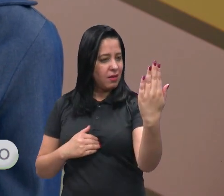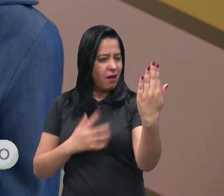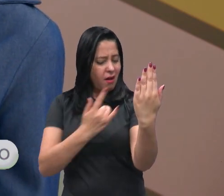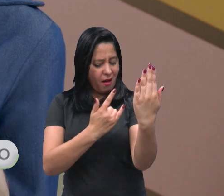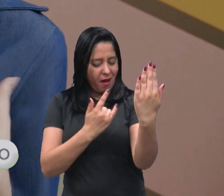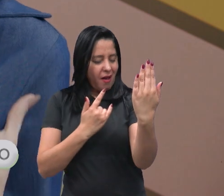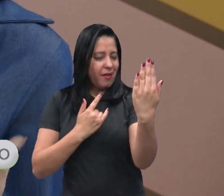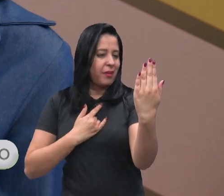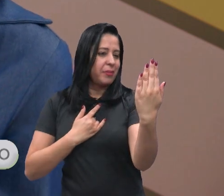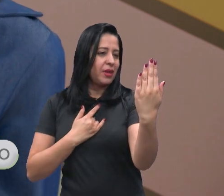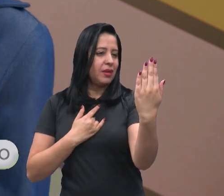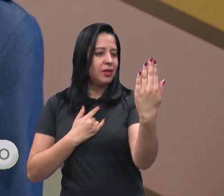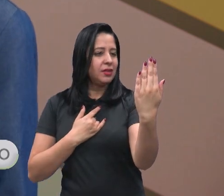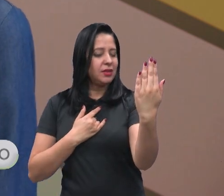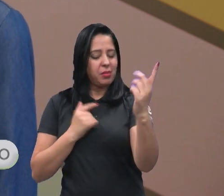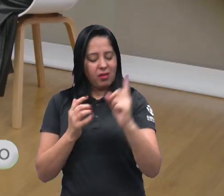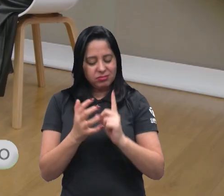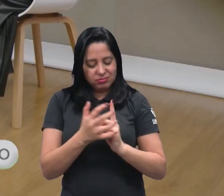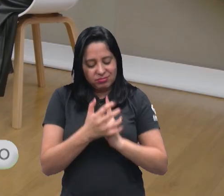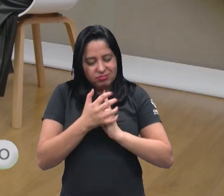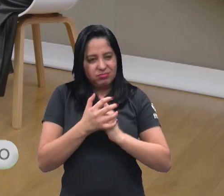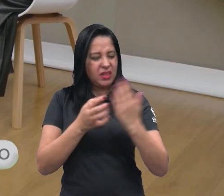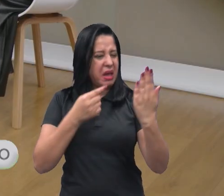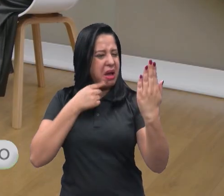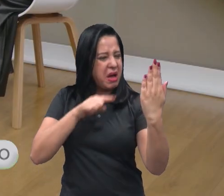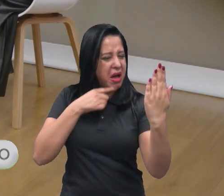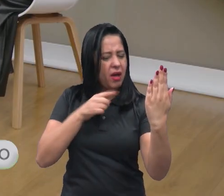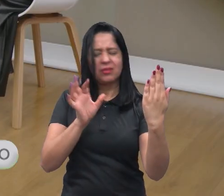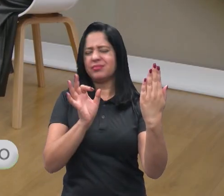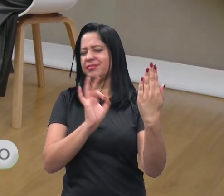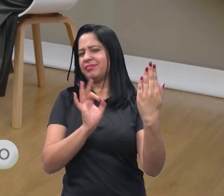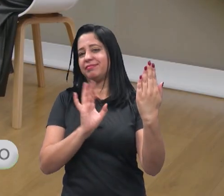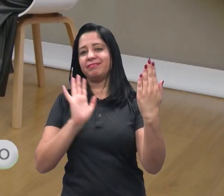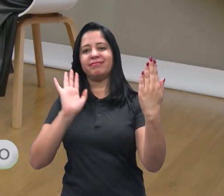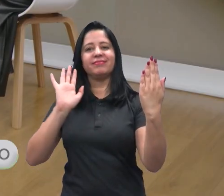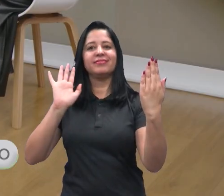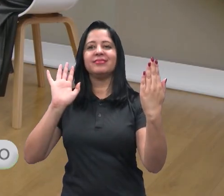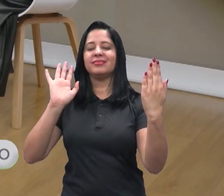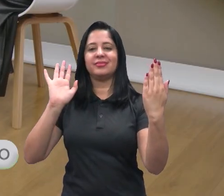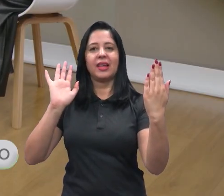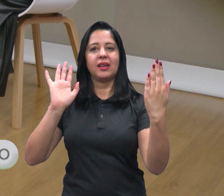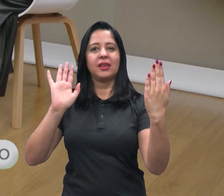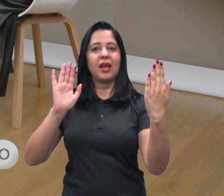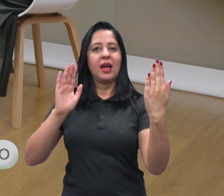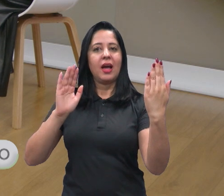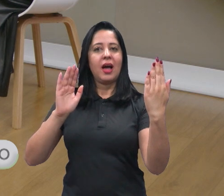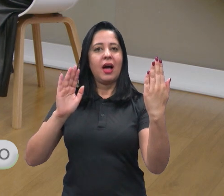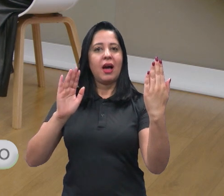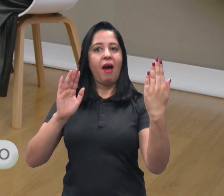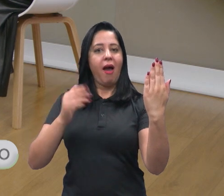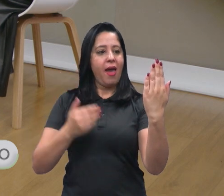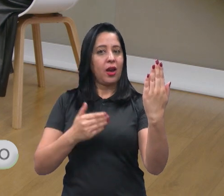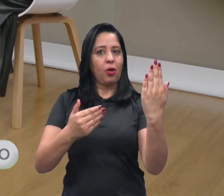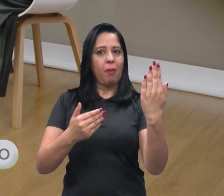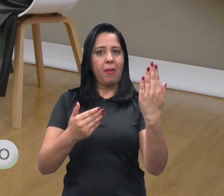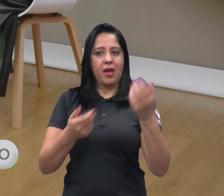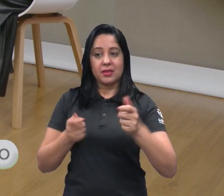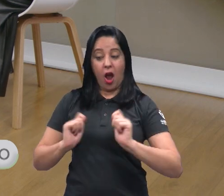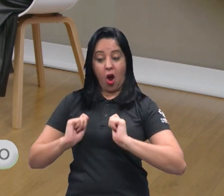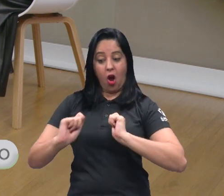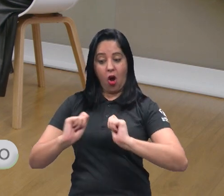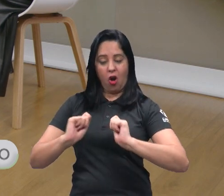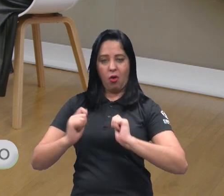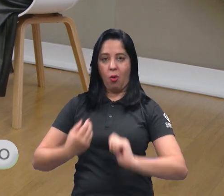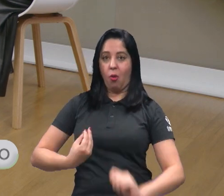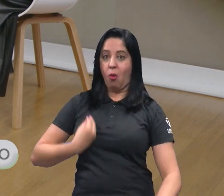a se acolher mais, se criticar menos e começa a estar no volante da própria vida, sabe? A